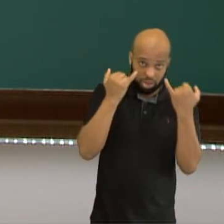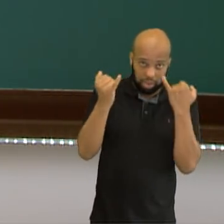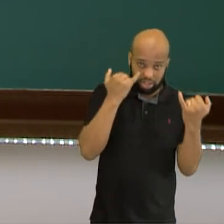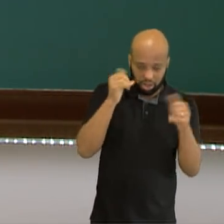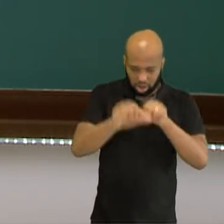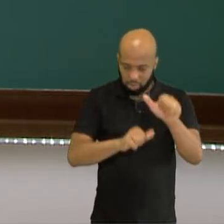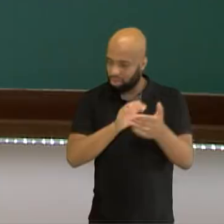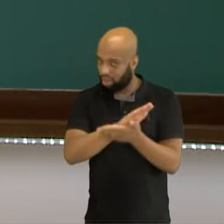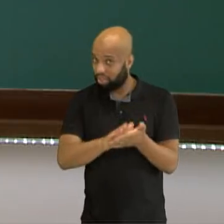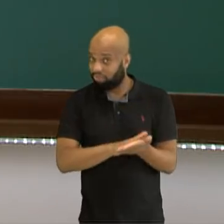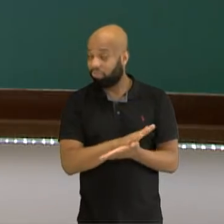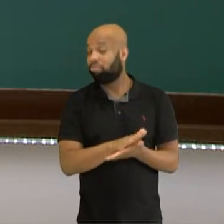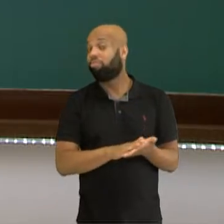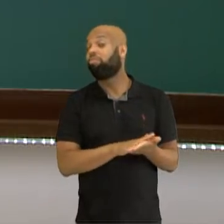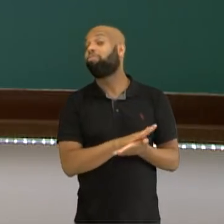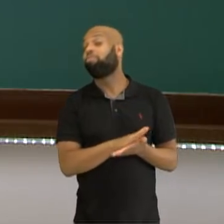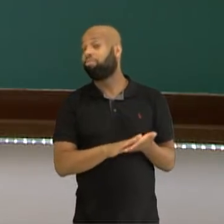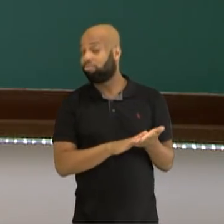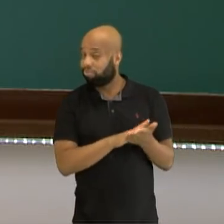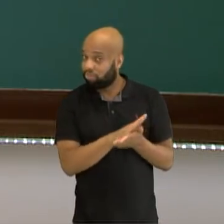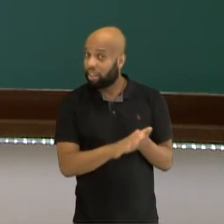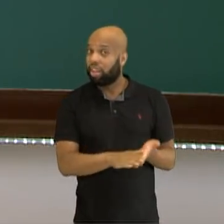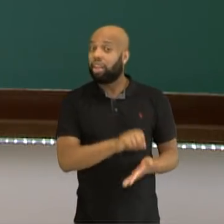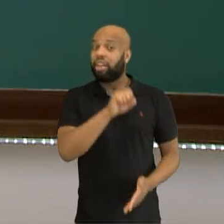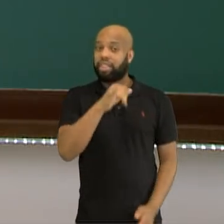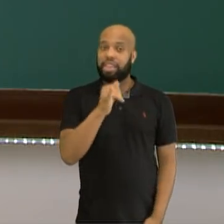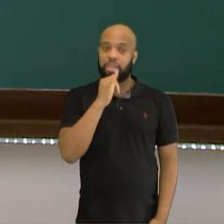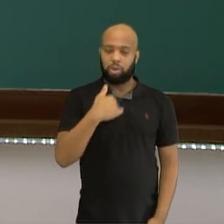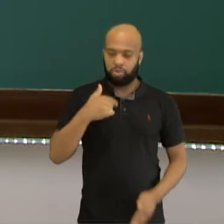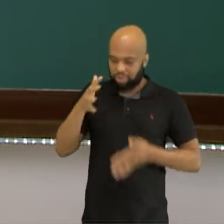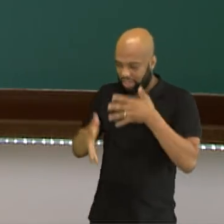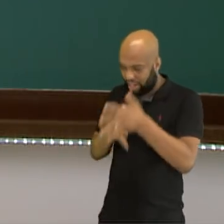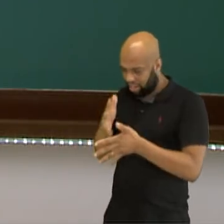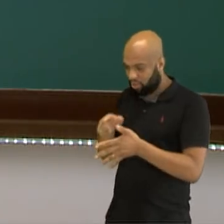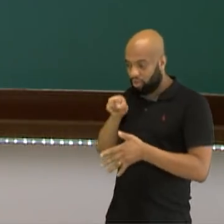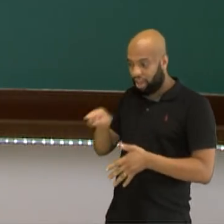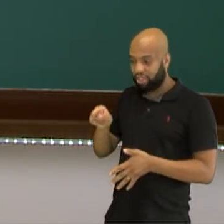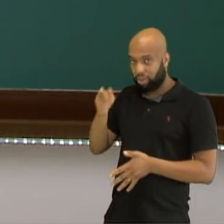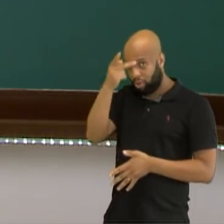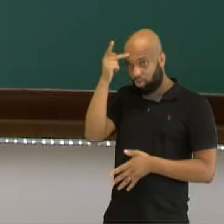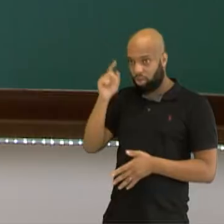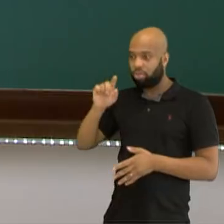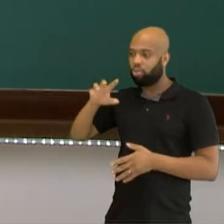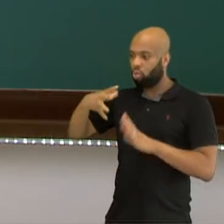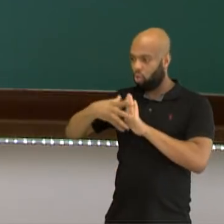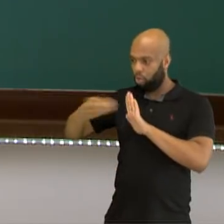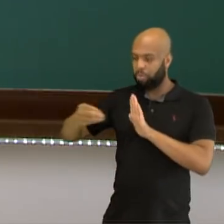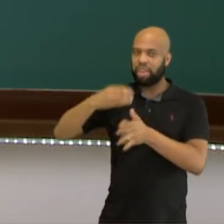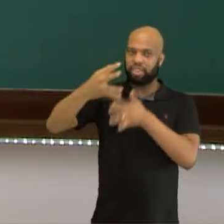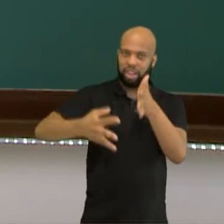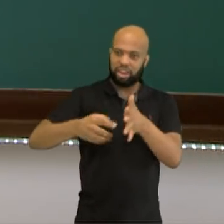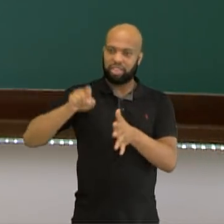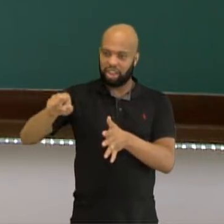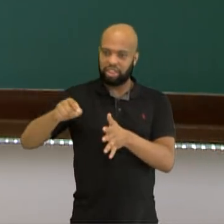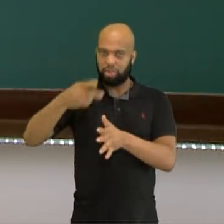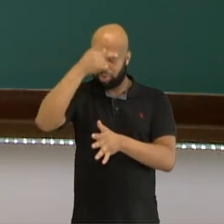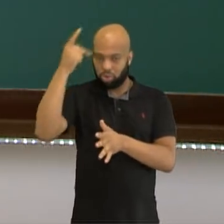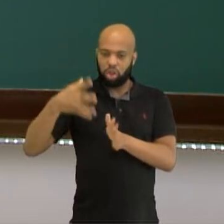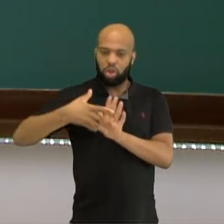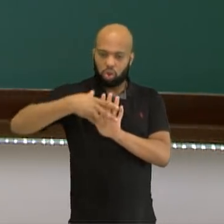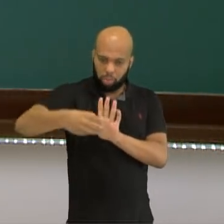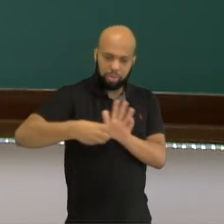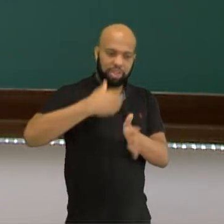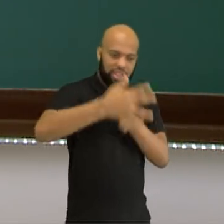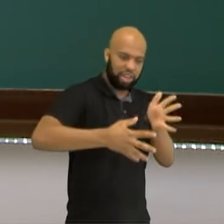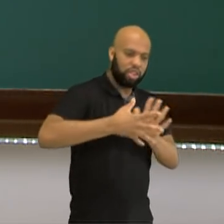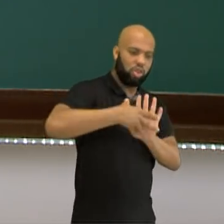que eu falei no início? Se ela ouviu a mesma coisa, significa que não teve ruído, deu tudo certo. A notícia,